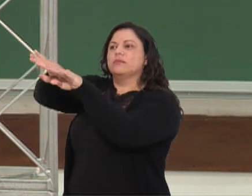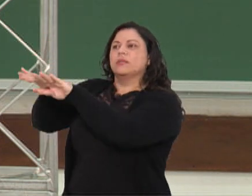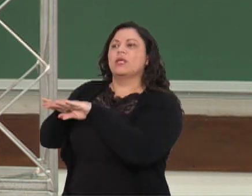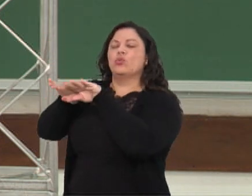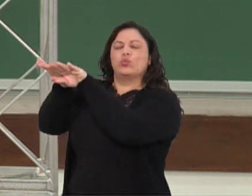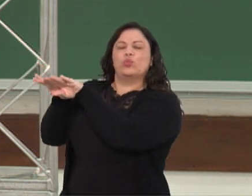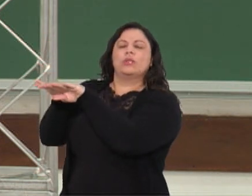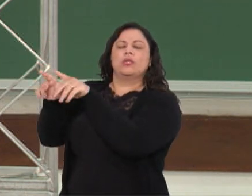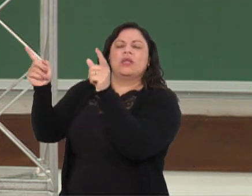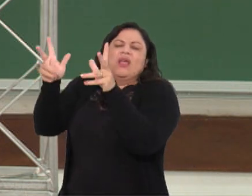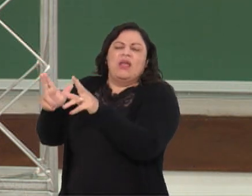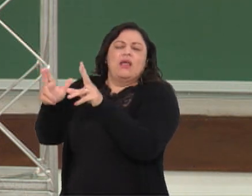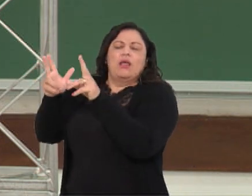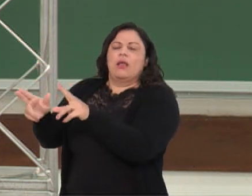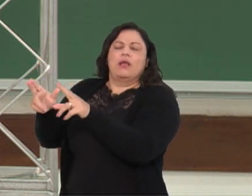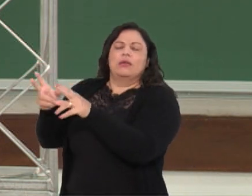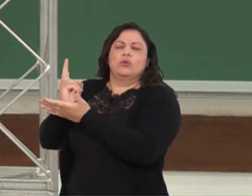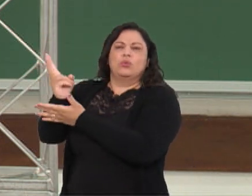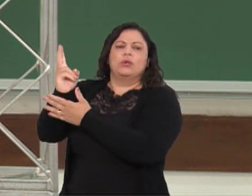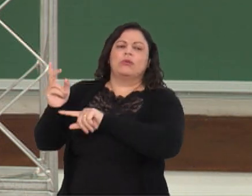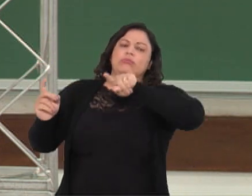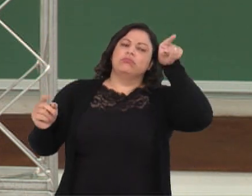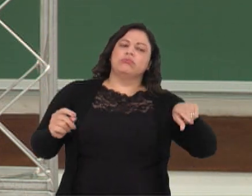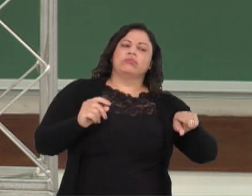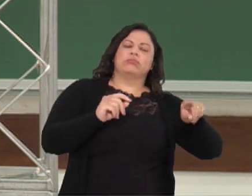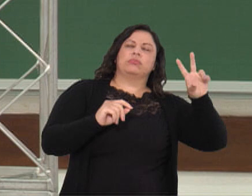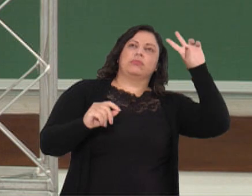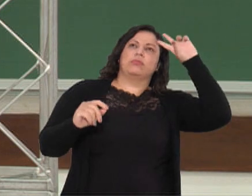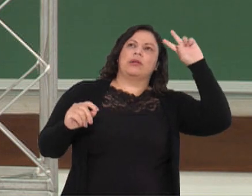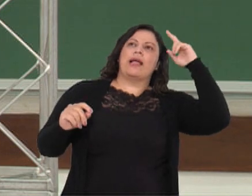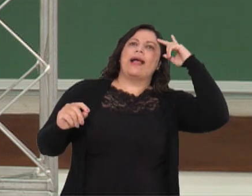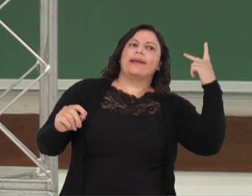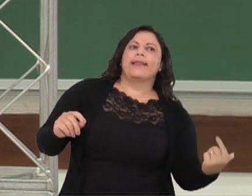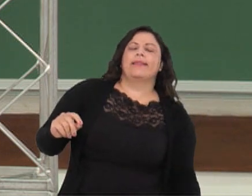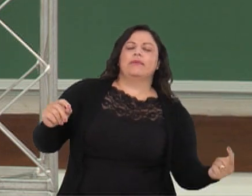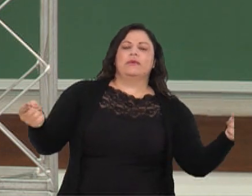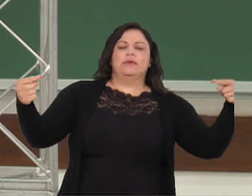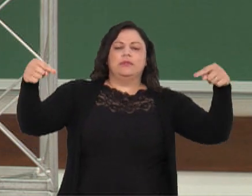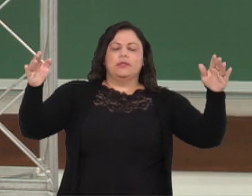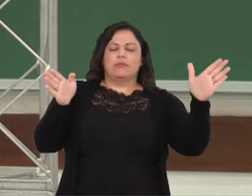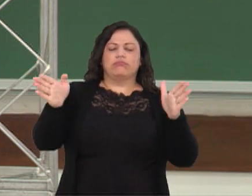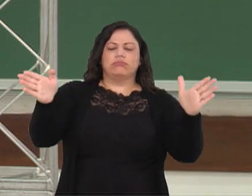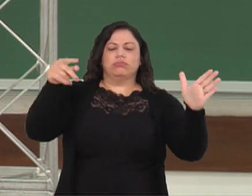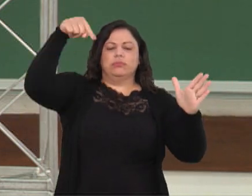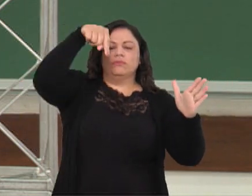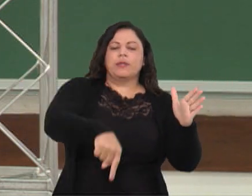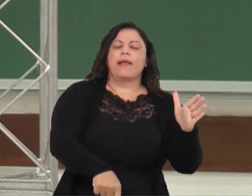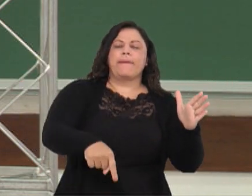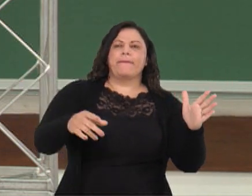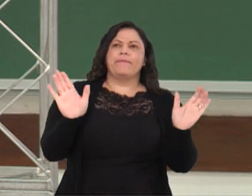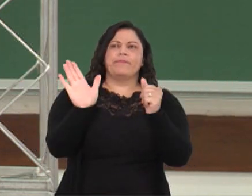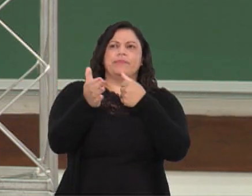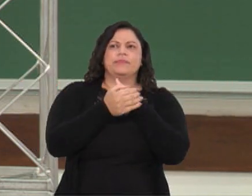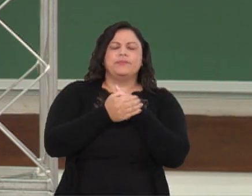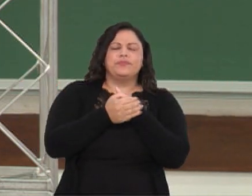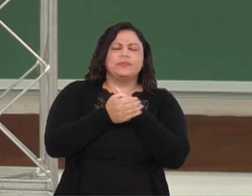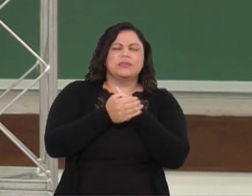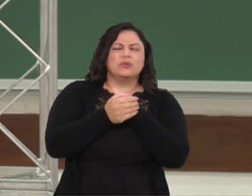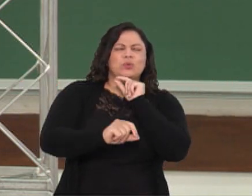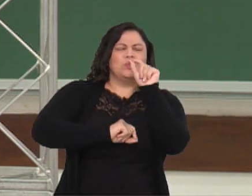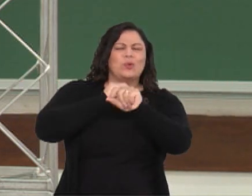ali da naturalização, tem um buraco ali no meio que faz ocultar a ideologia. Porque se ela